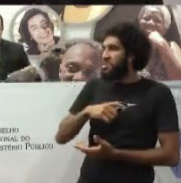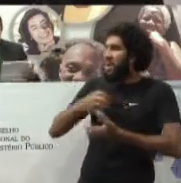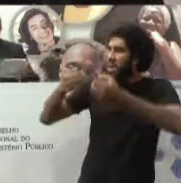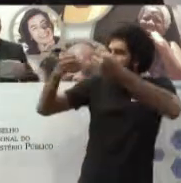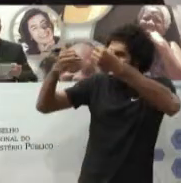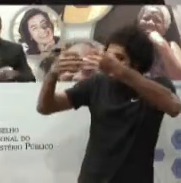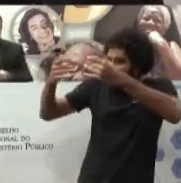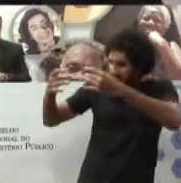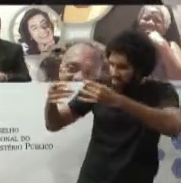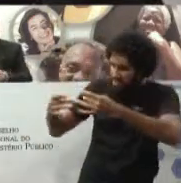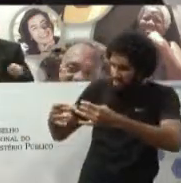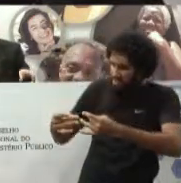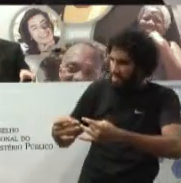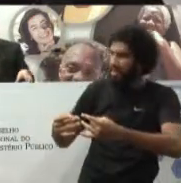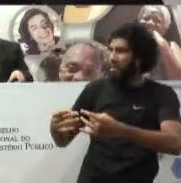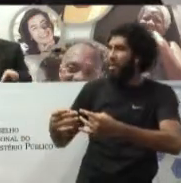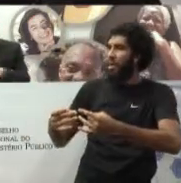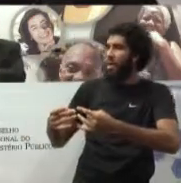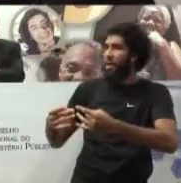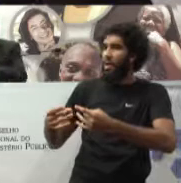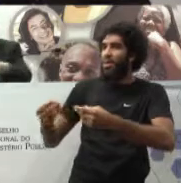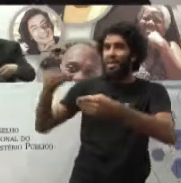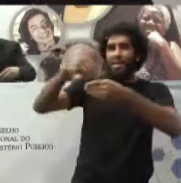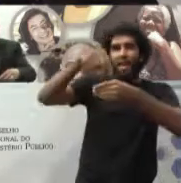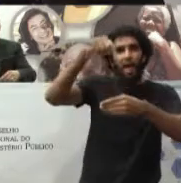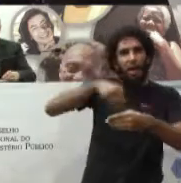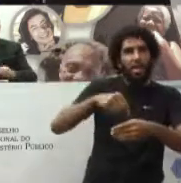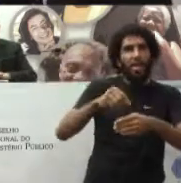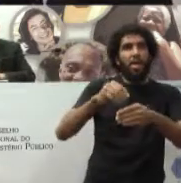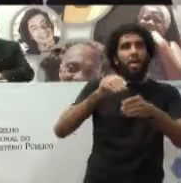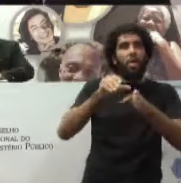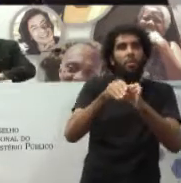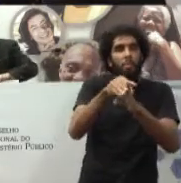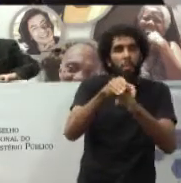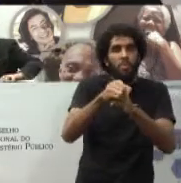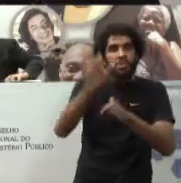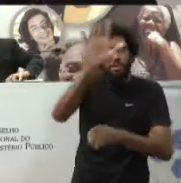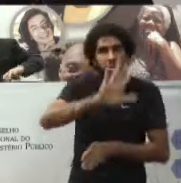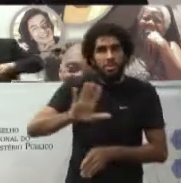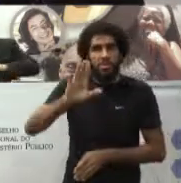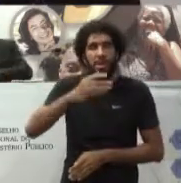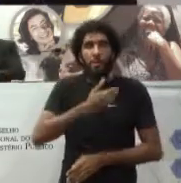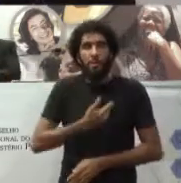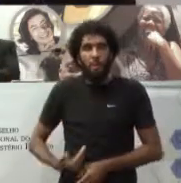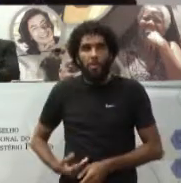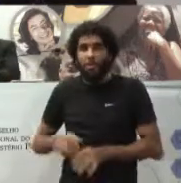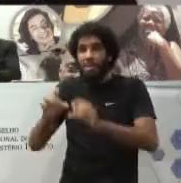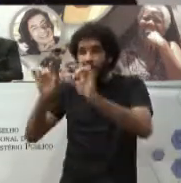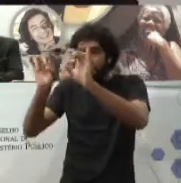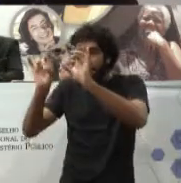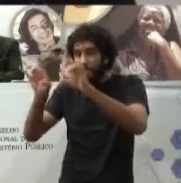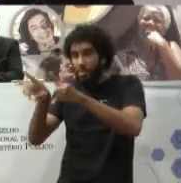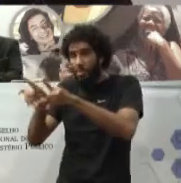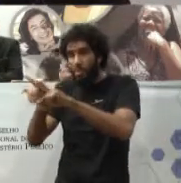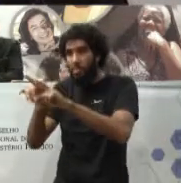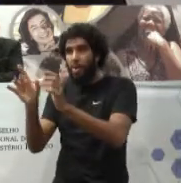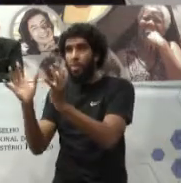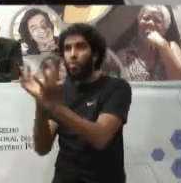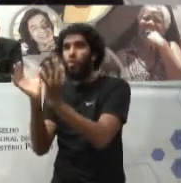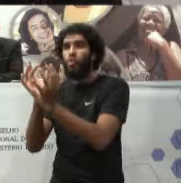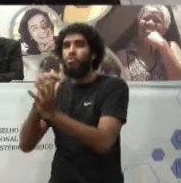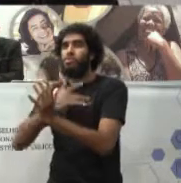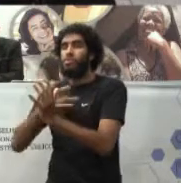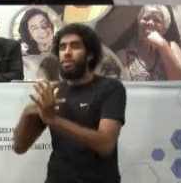certamente traz a este conselho nacional do ministério público em especial a comissão de saúde é